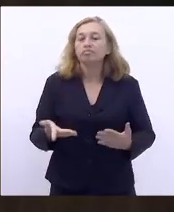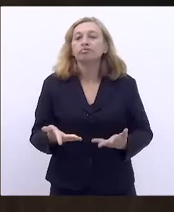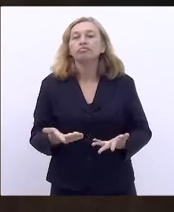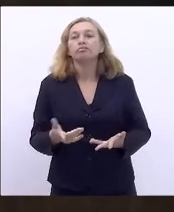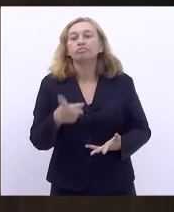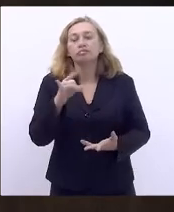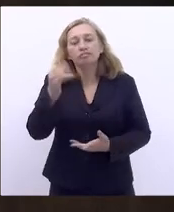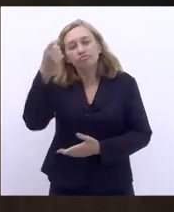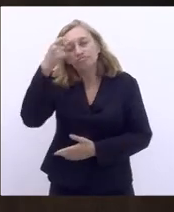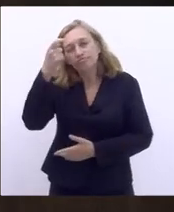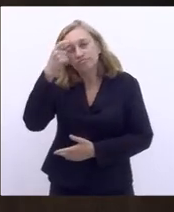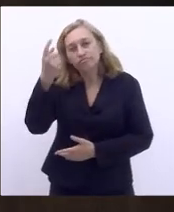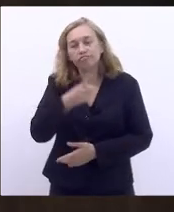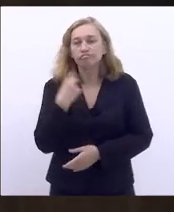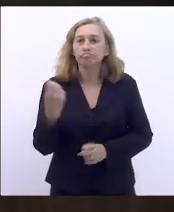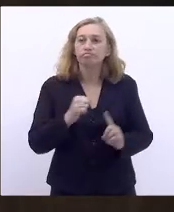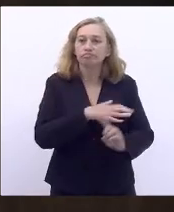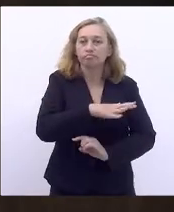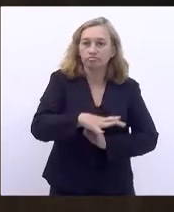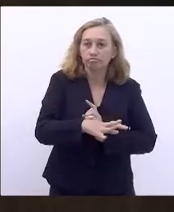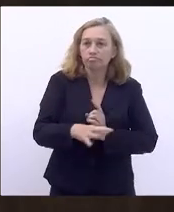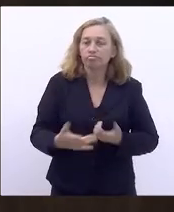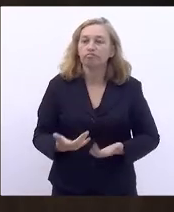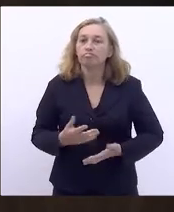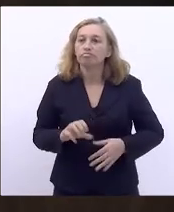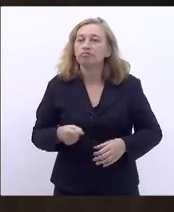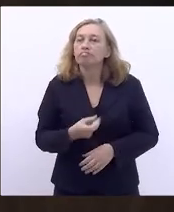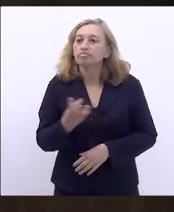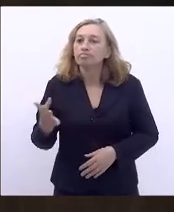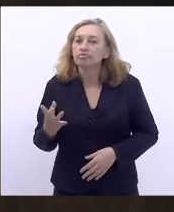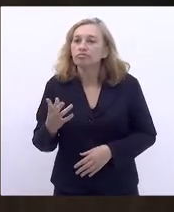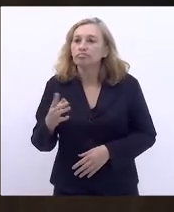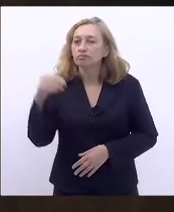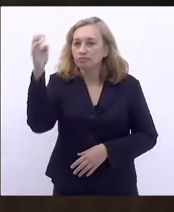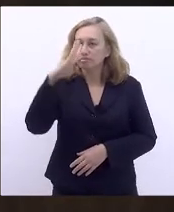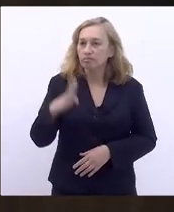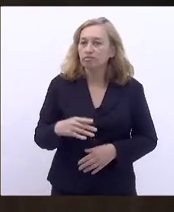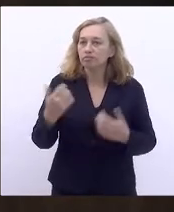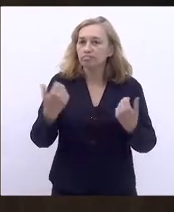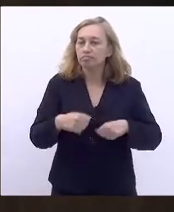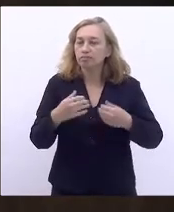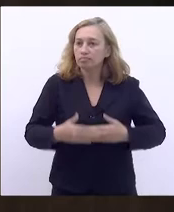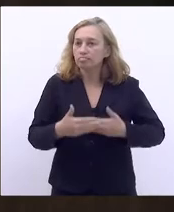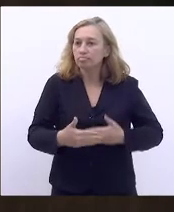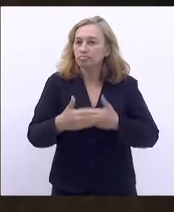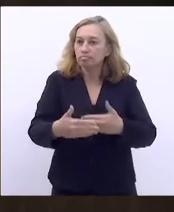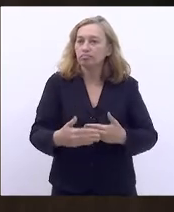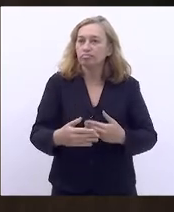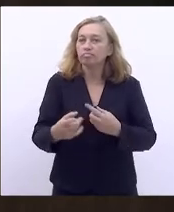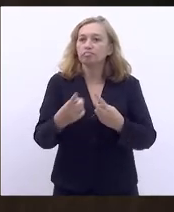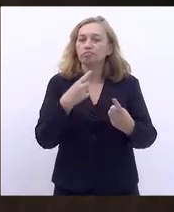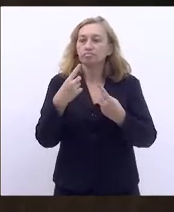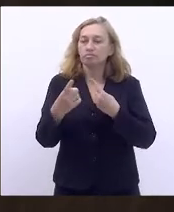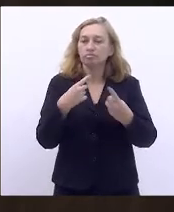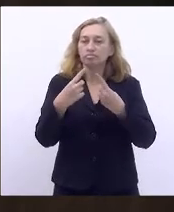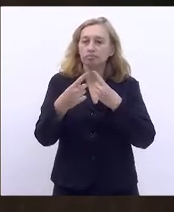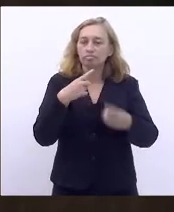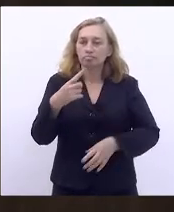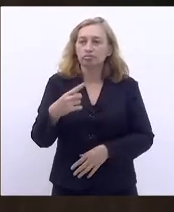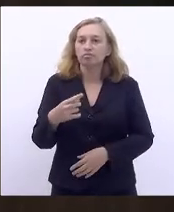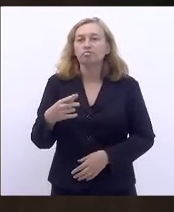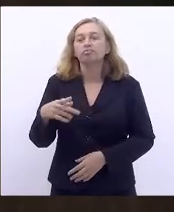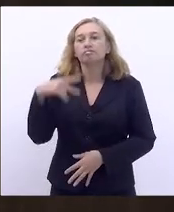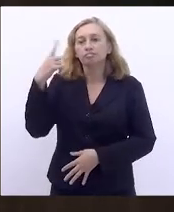de reflexão da nossa sociedade e o quanto que o Brasil precisa avançar nas políticas de garantias de direitos